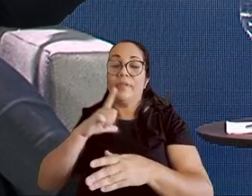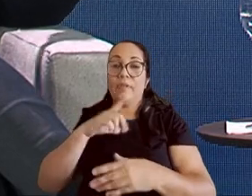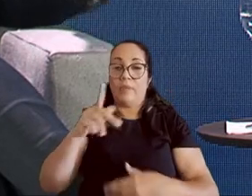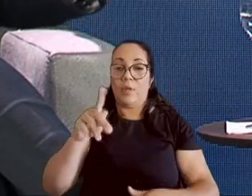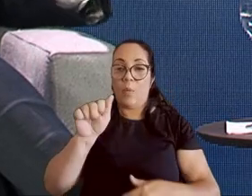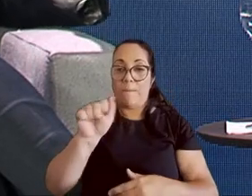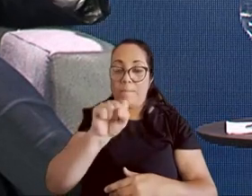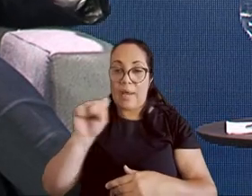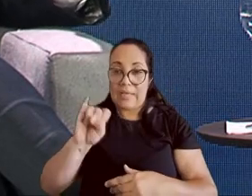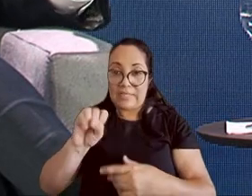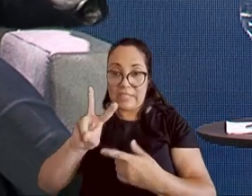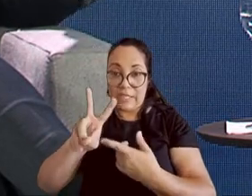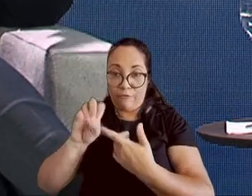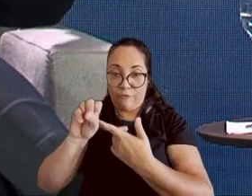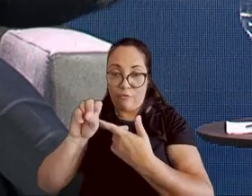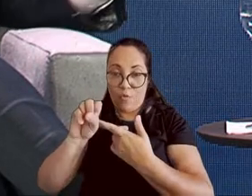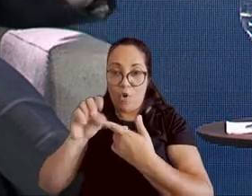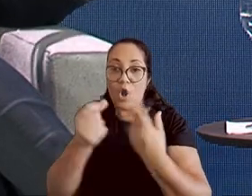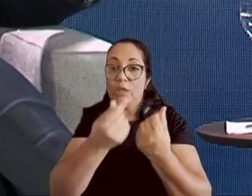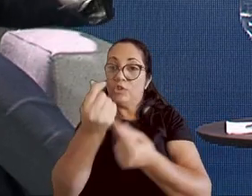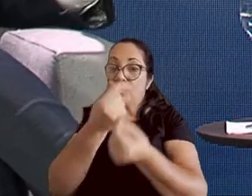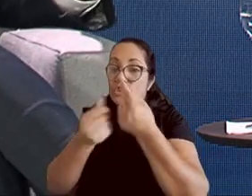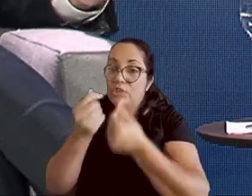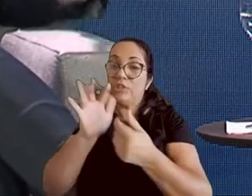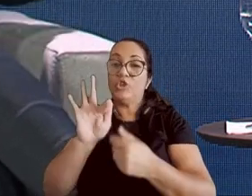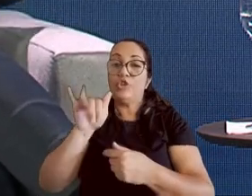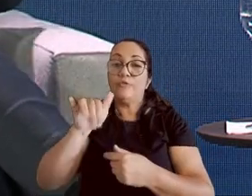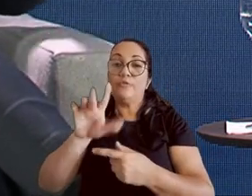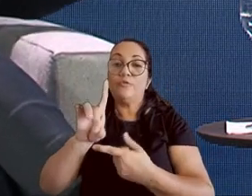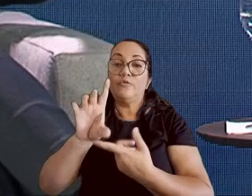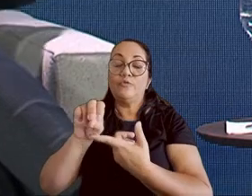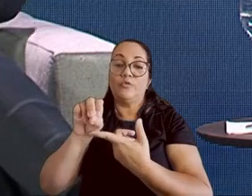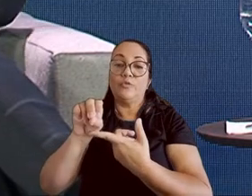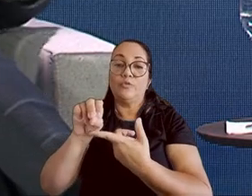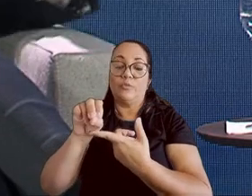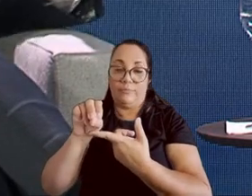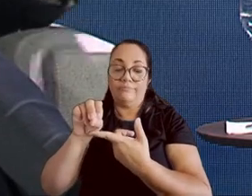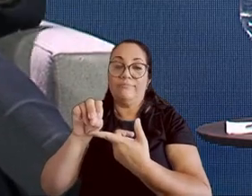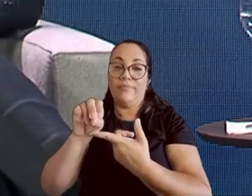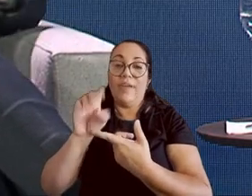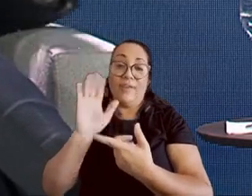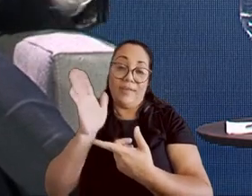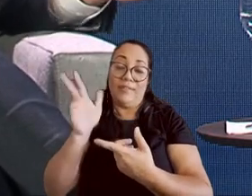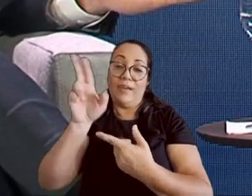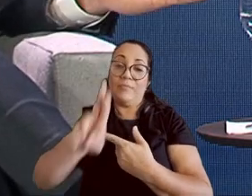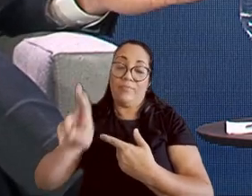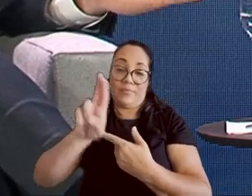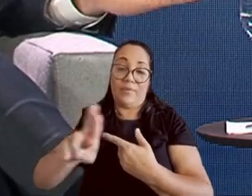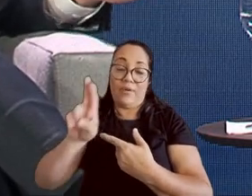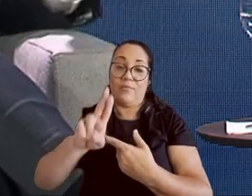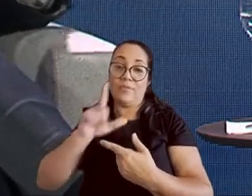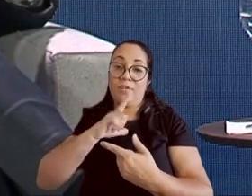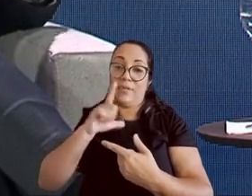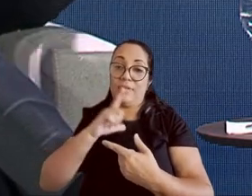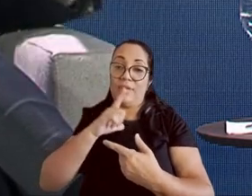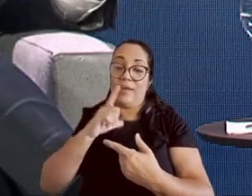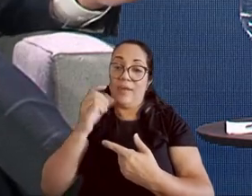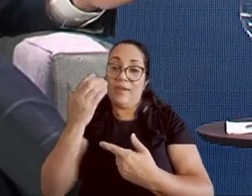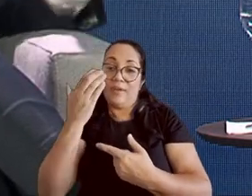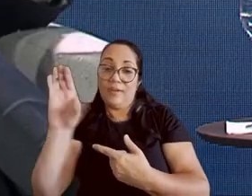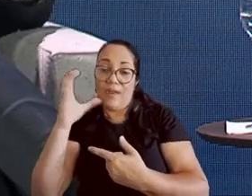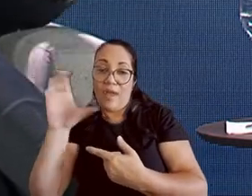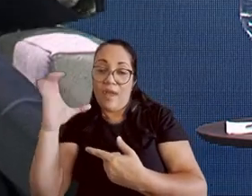de fundos mas adequado um fundo macro um fundo multimercado que já tá ali transitando entre crédito e é coisa é um